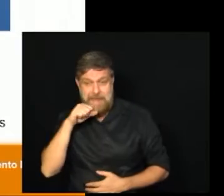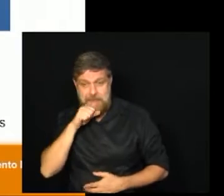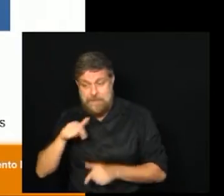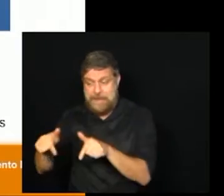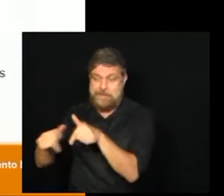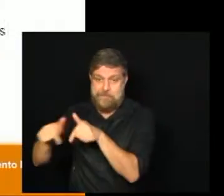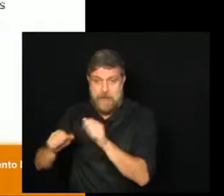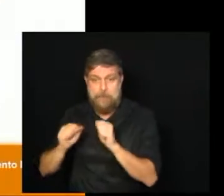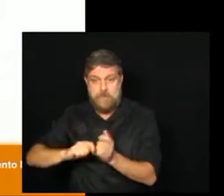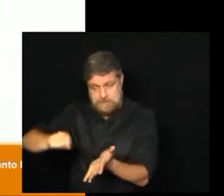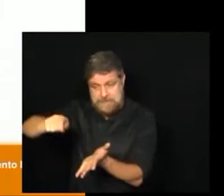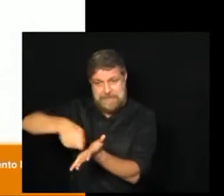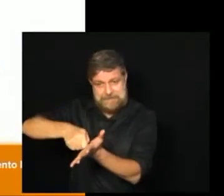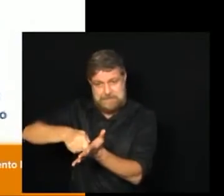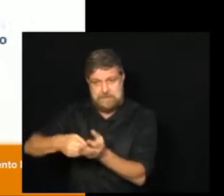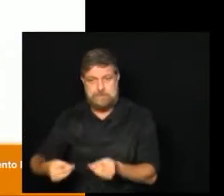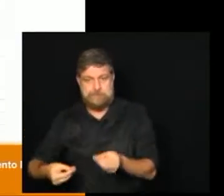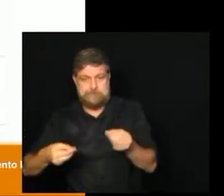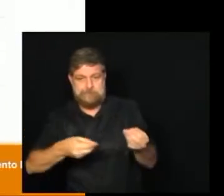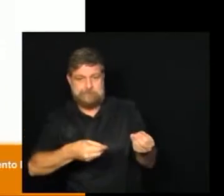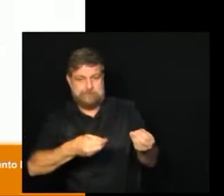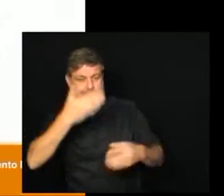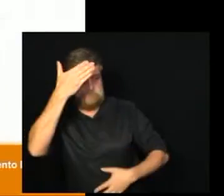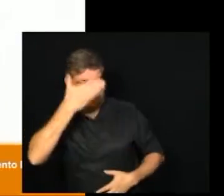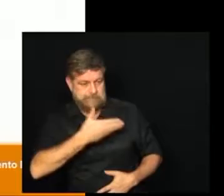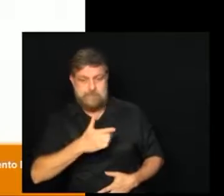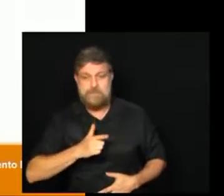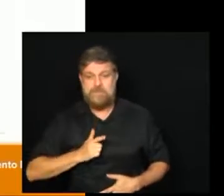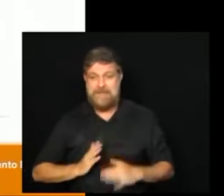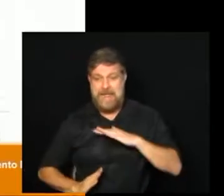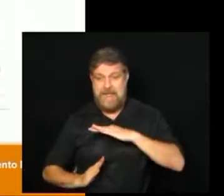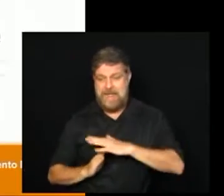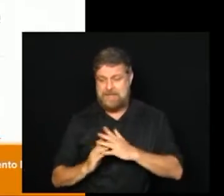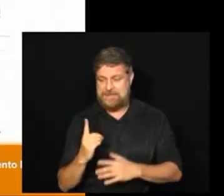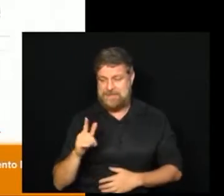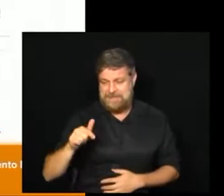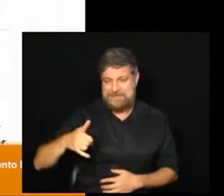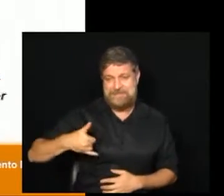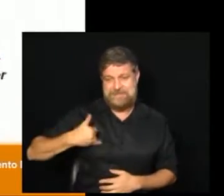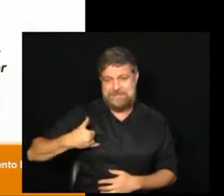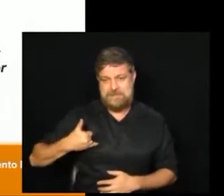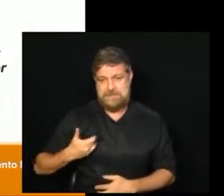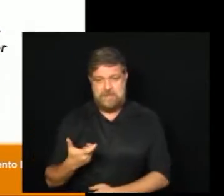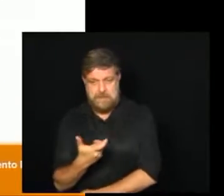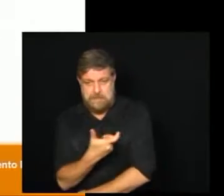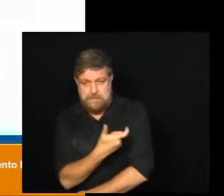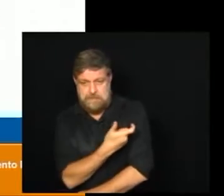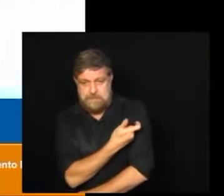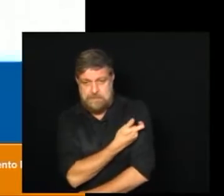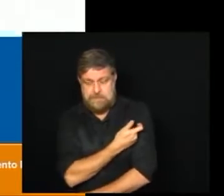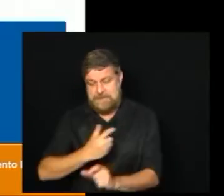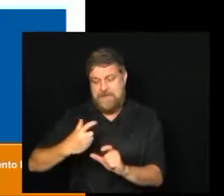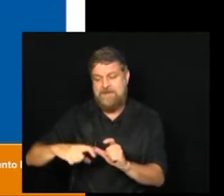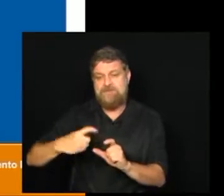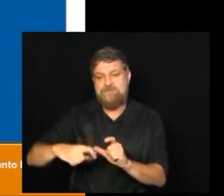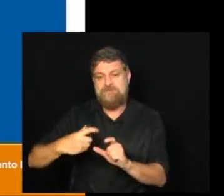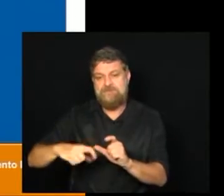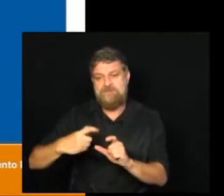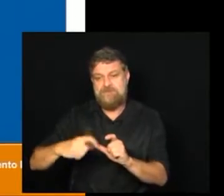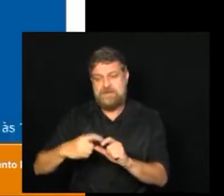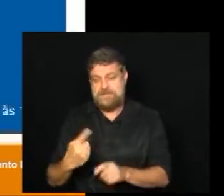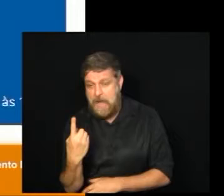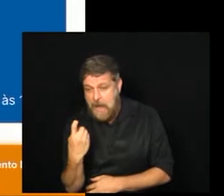de consentimento. Lembrando que os adolescentes de até 17 anos são imunizados com a vacina da Pfizer, que é a